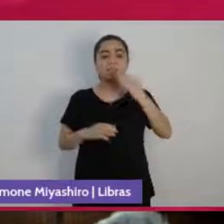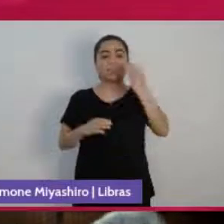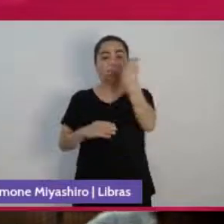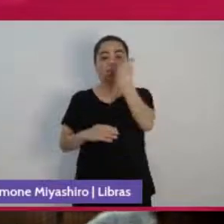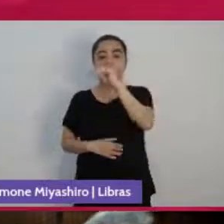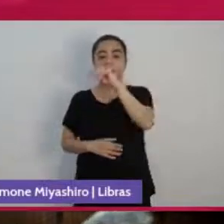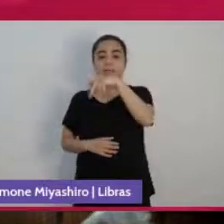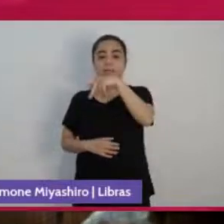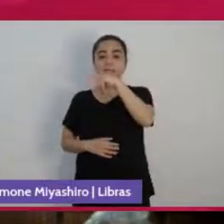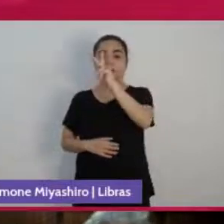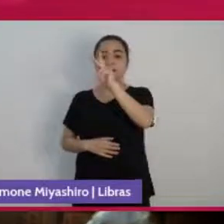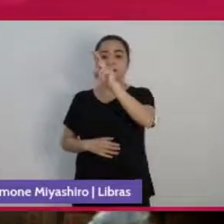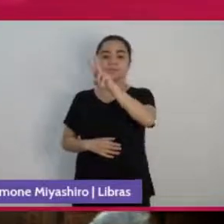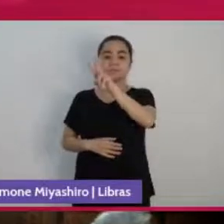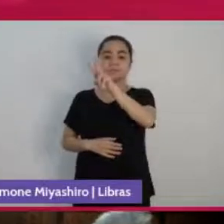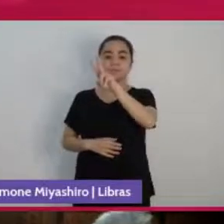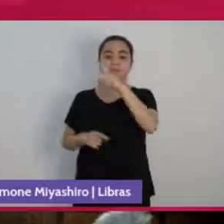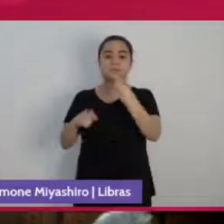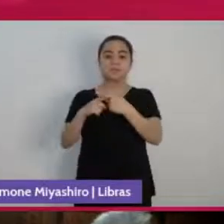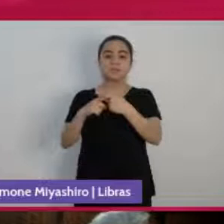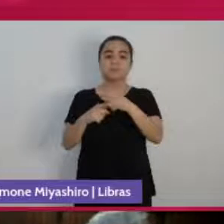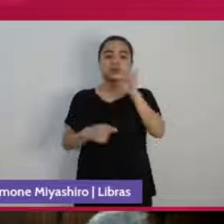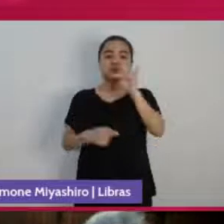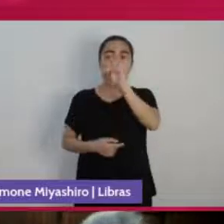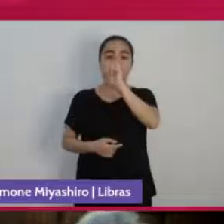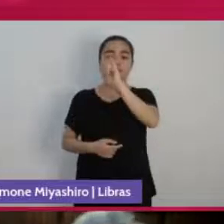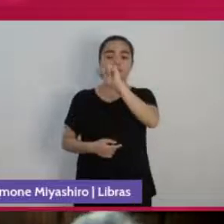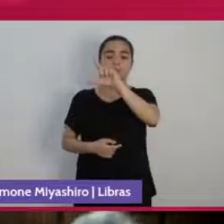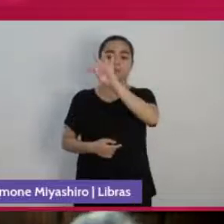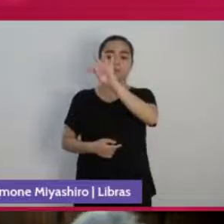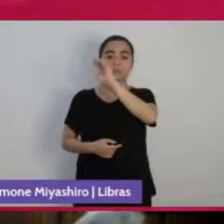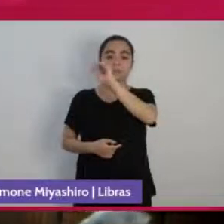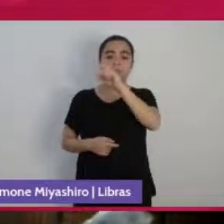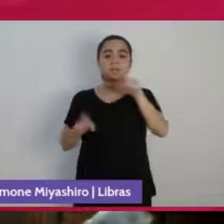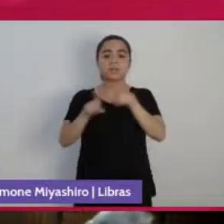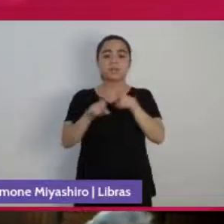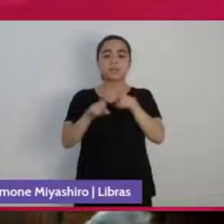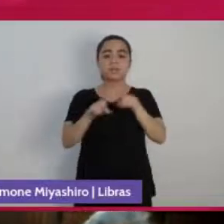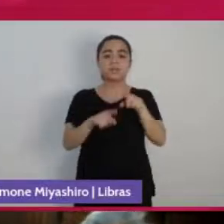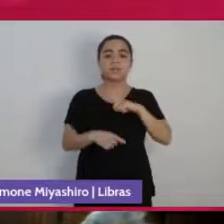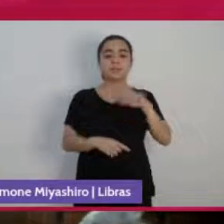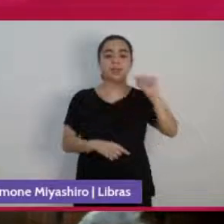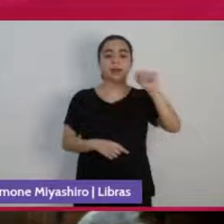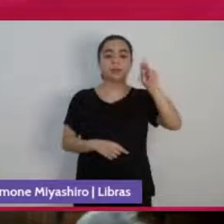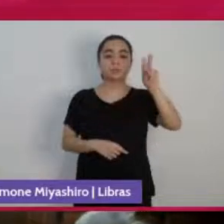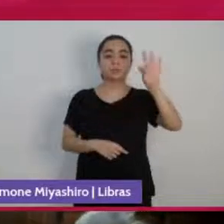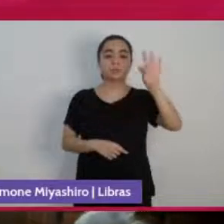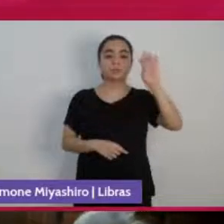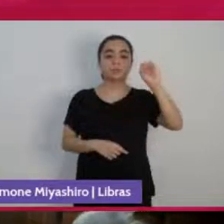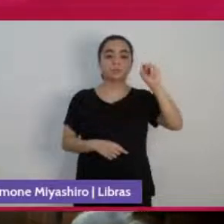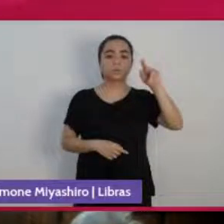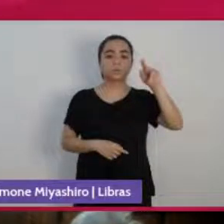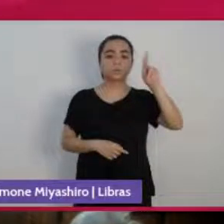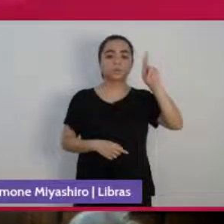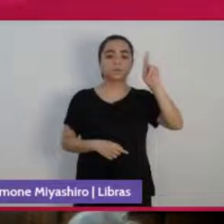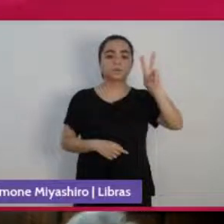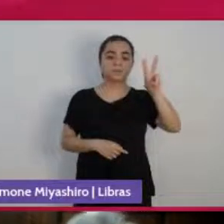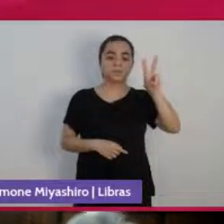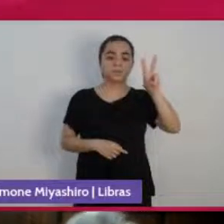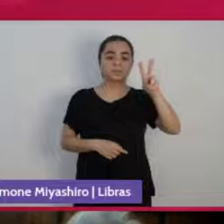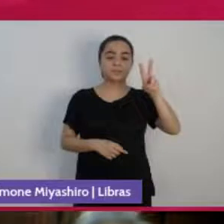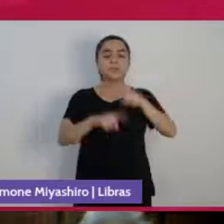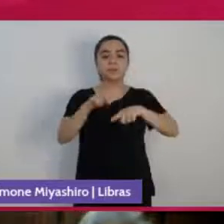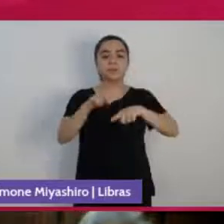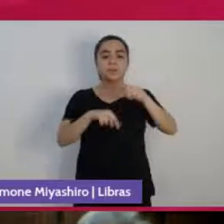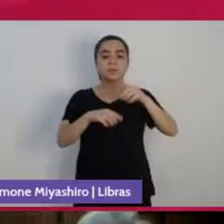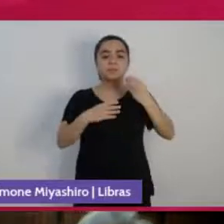ródio molibdênio. Tem o AutoKV, que o aparelho vai me dar o MAS e o